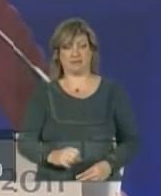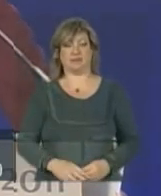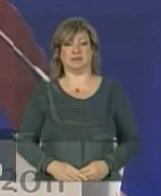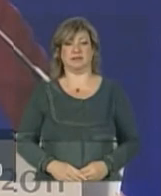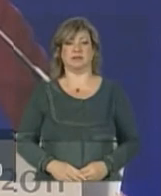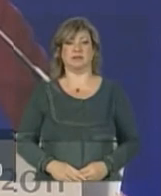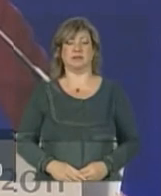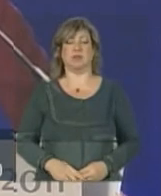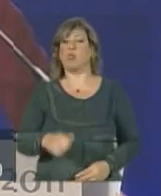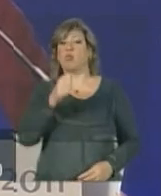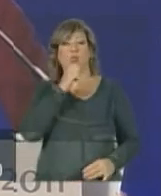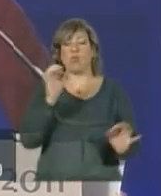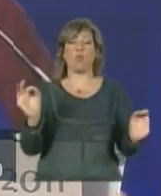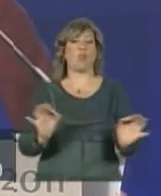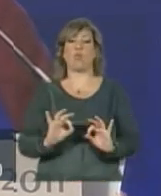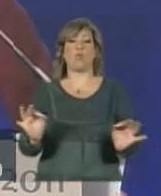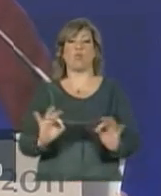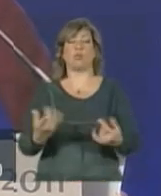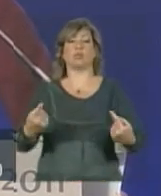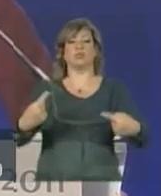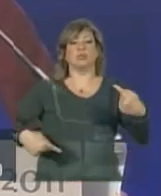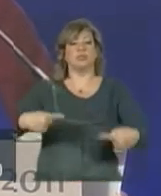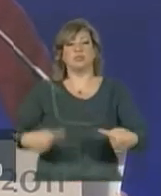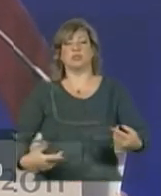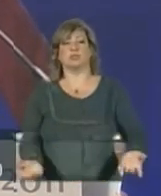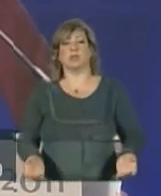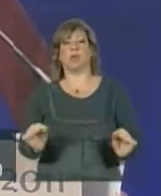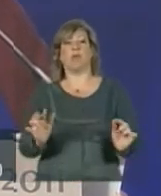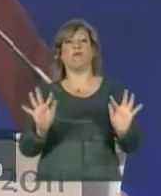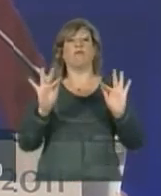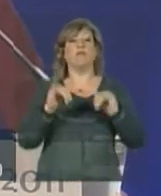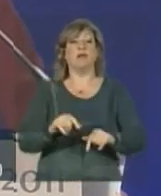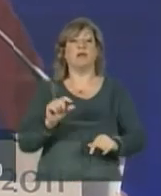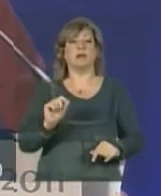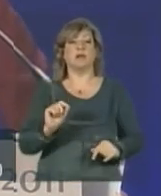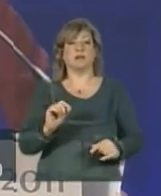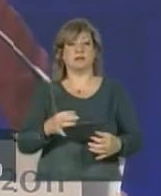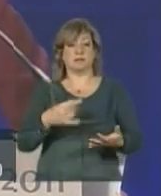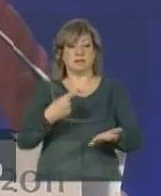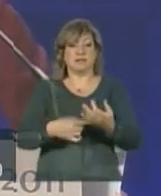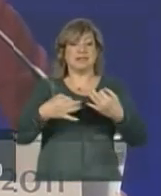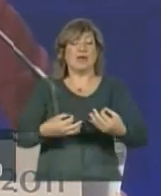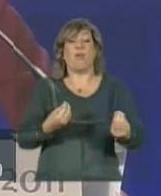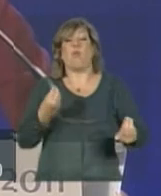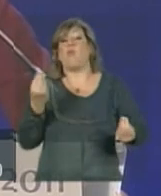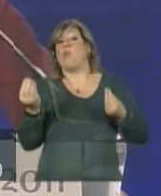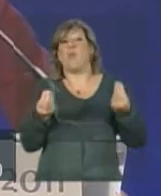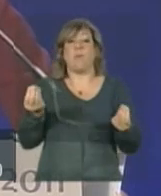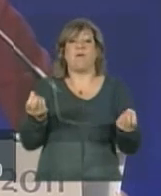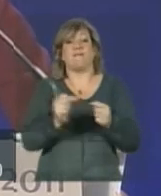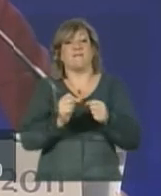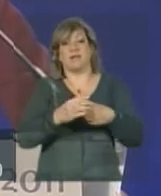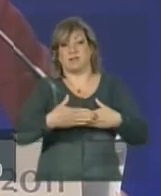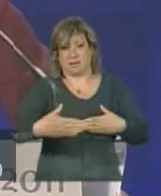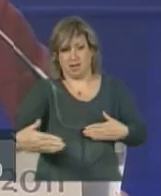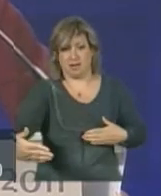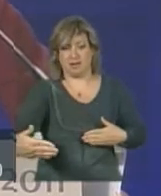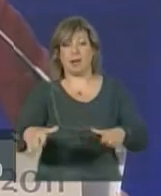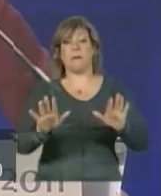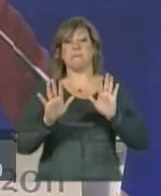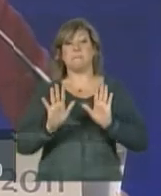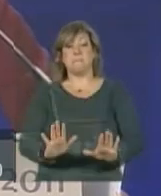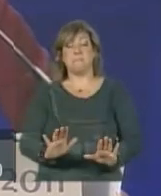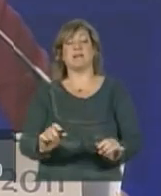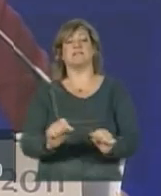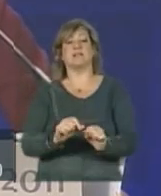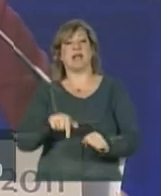Não foi discutido no final, concretamente, como é que seria o processo. Deixaram para